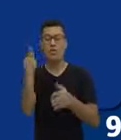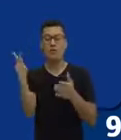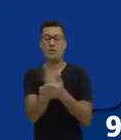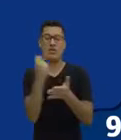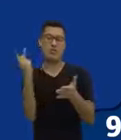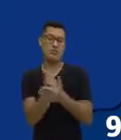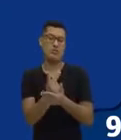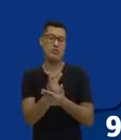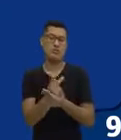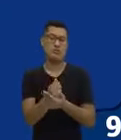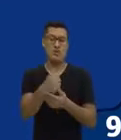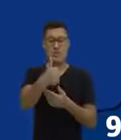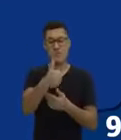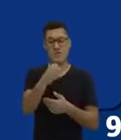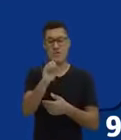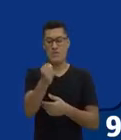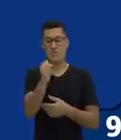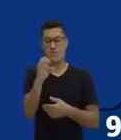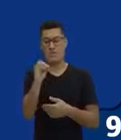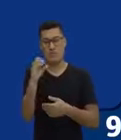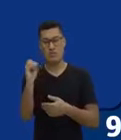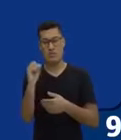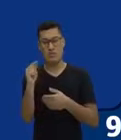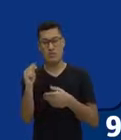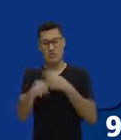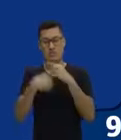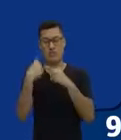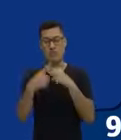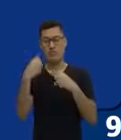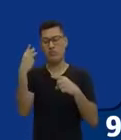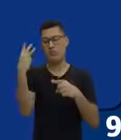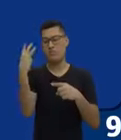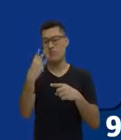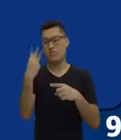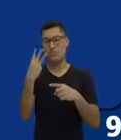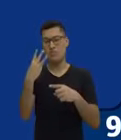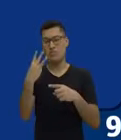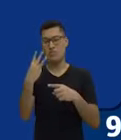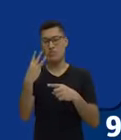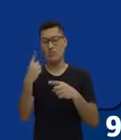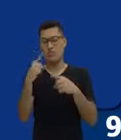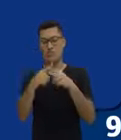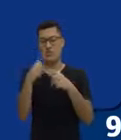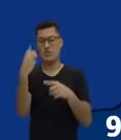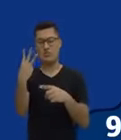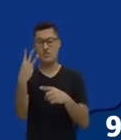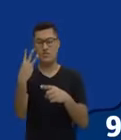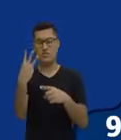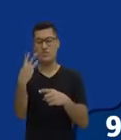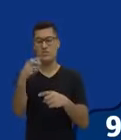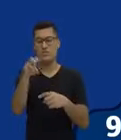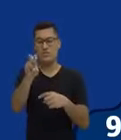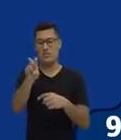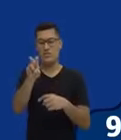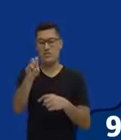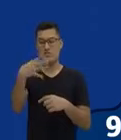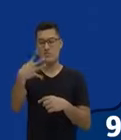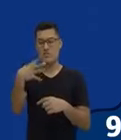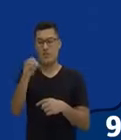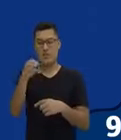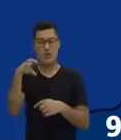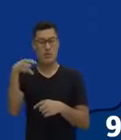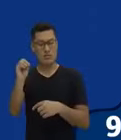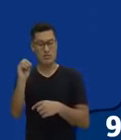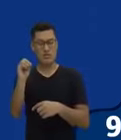esses 1.800 e vou triplicar de novo. Só que quanto é 1.800 vezes 3? 5.400.